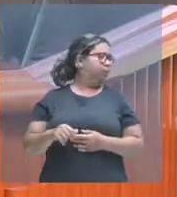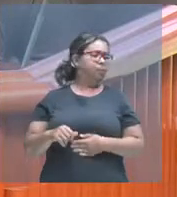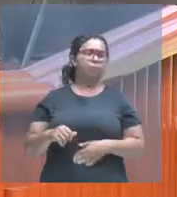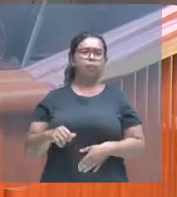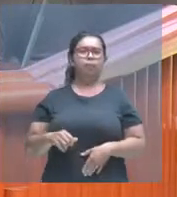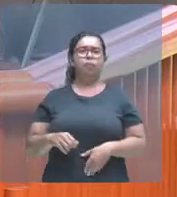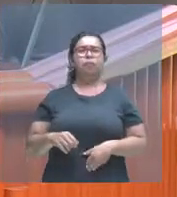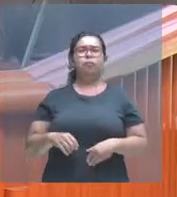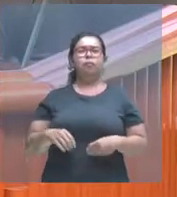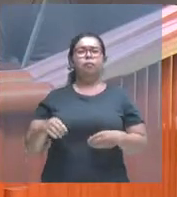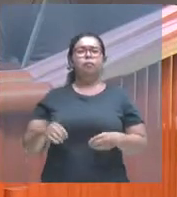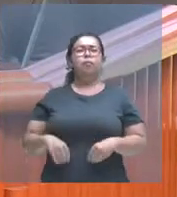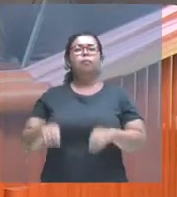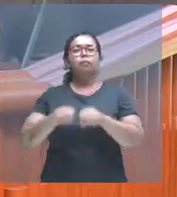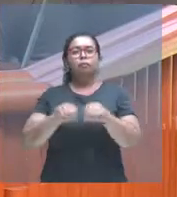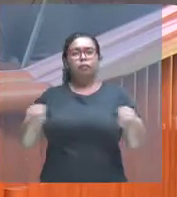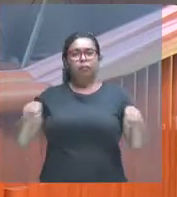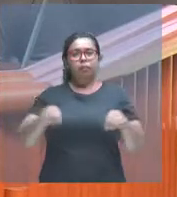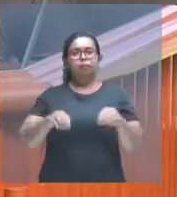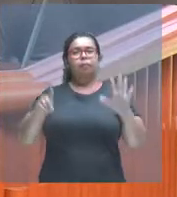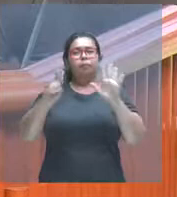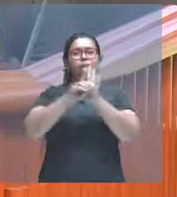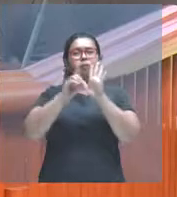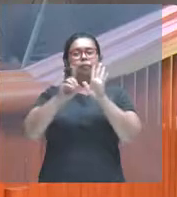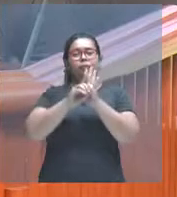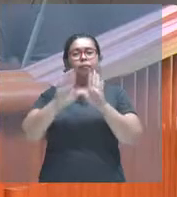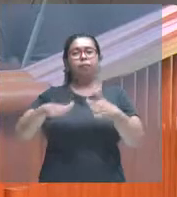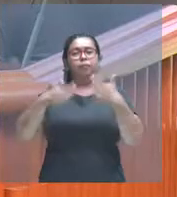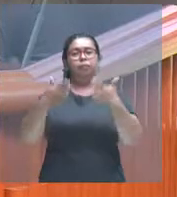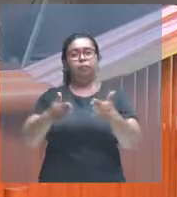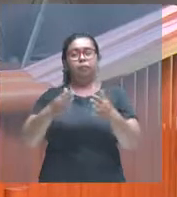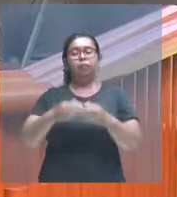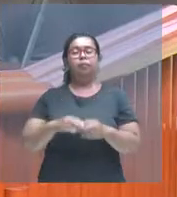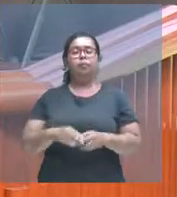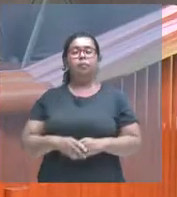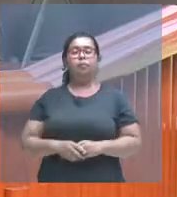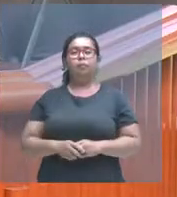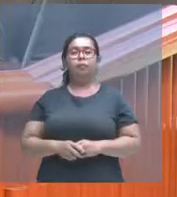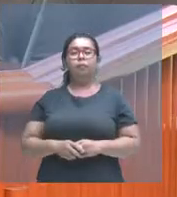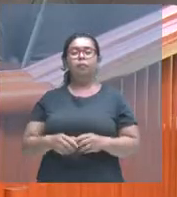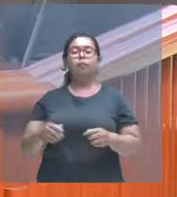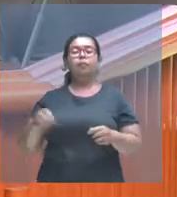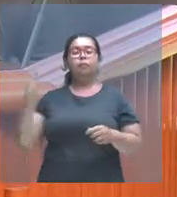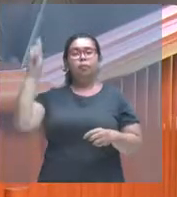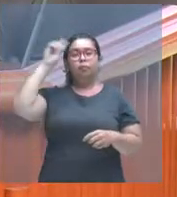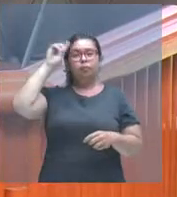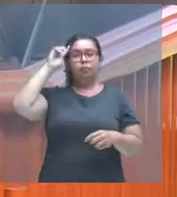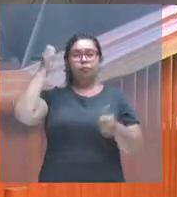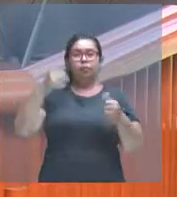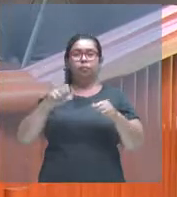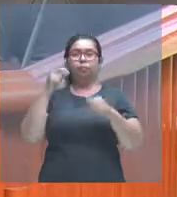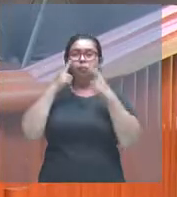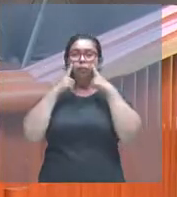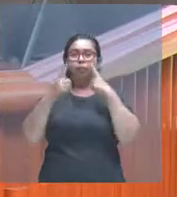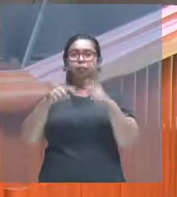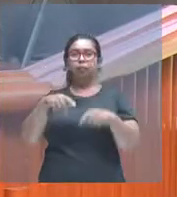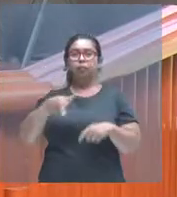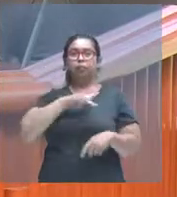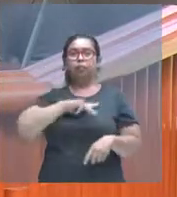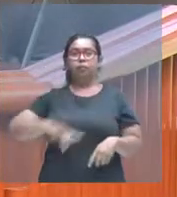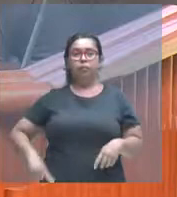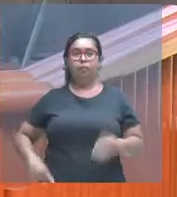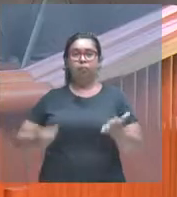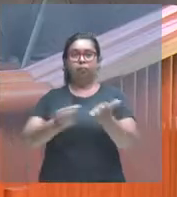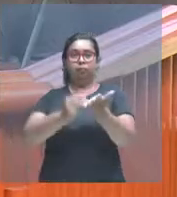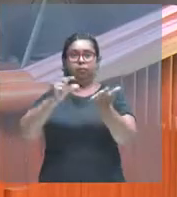título objeto desse decreto legislativo dar-se-á em sessão solene a ser determinada pela presidência da mesa. Artigo